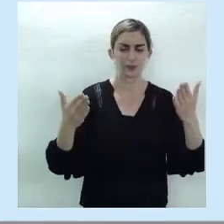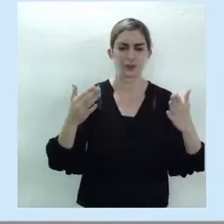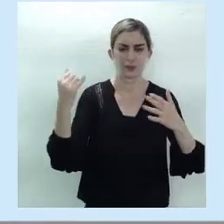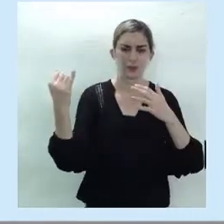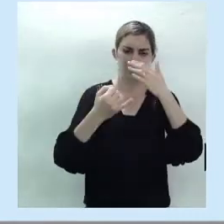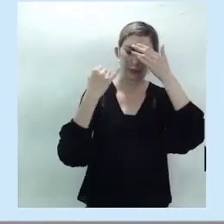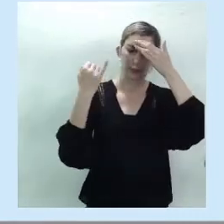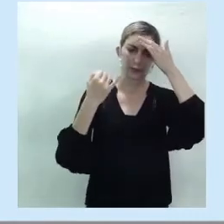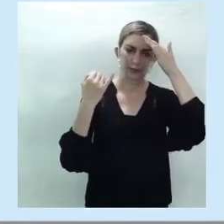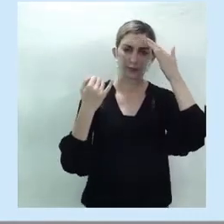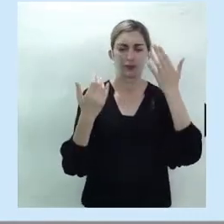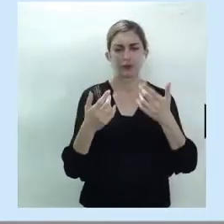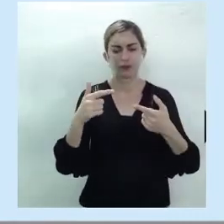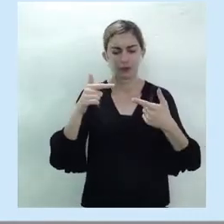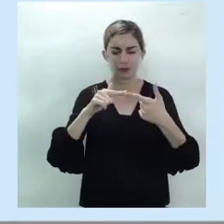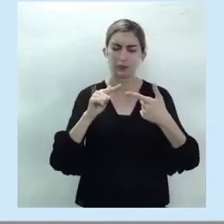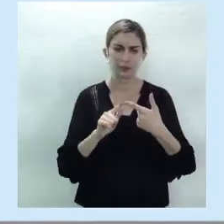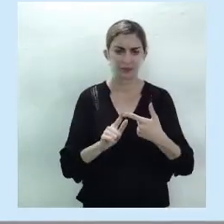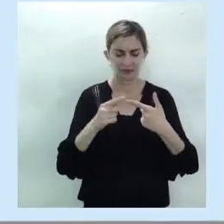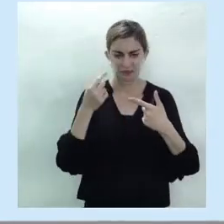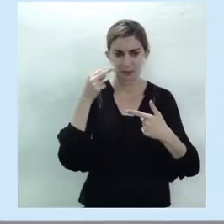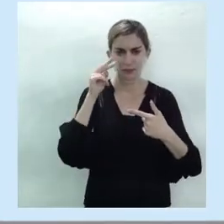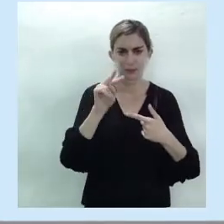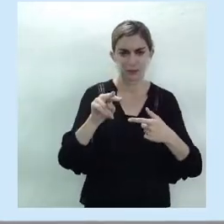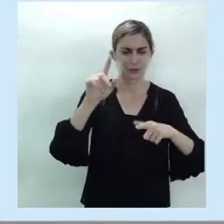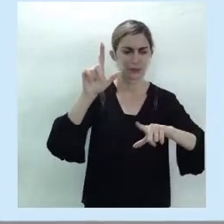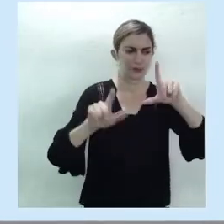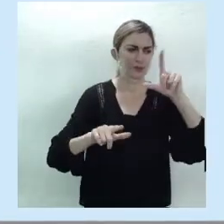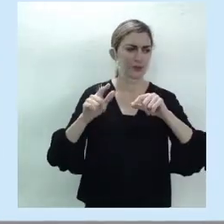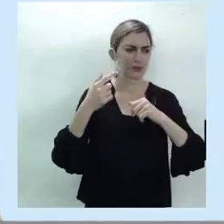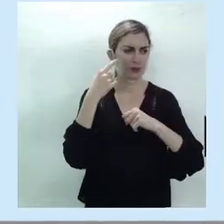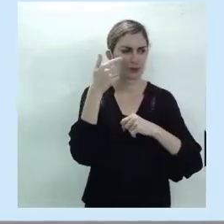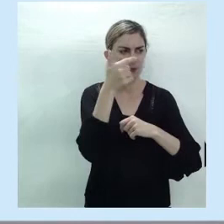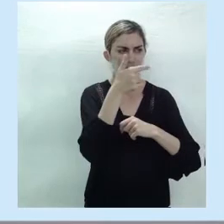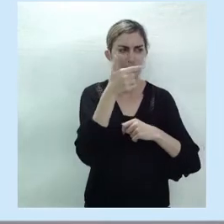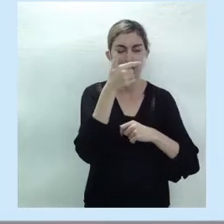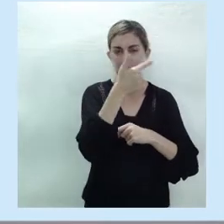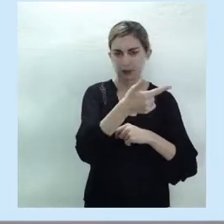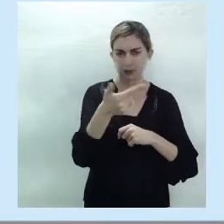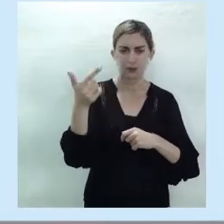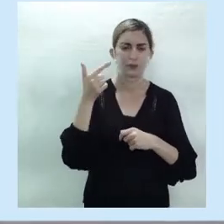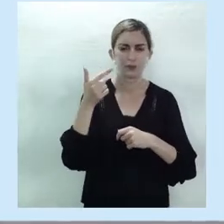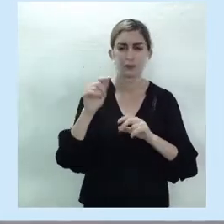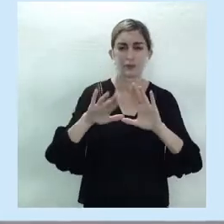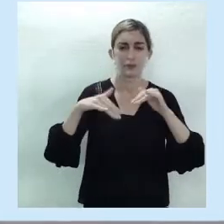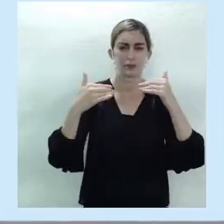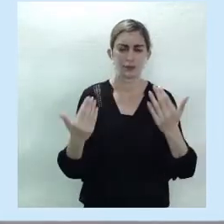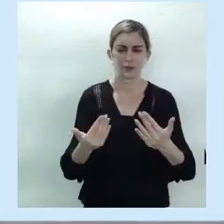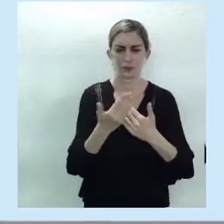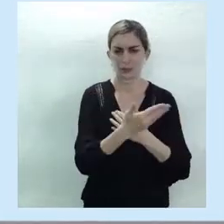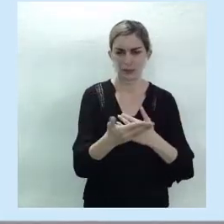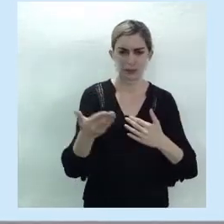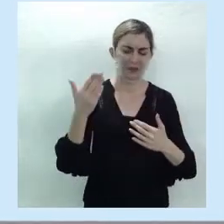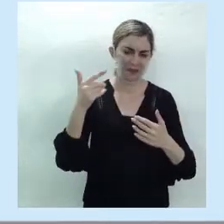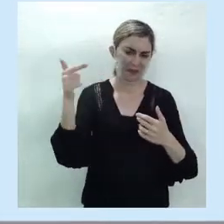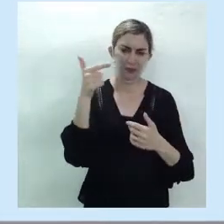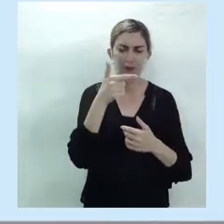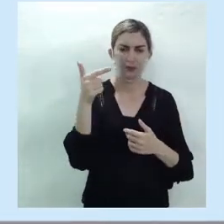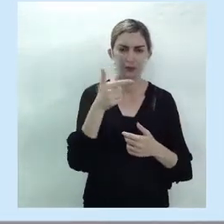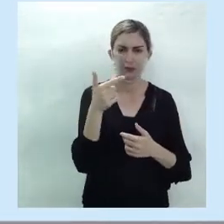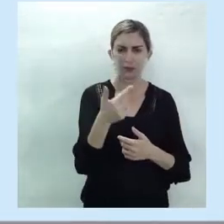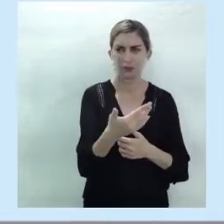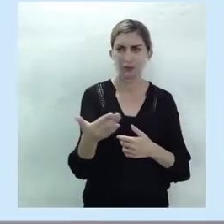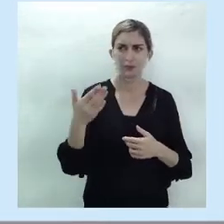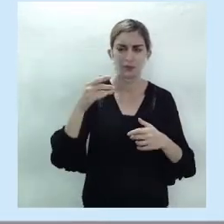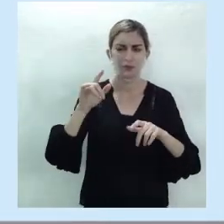é importantíssimo. Segundo ponto, olhando para a tela, vamos para o segundo princípio. Qual será este segundo